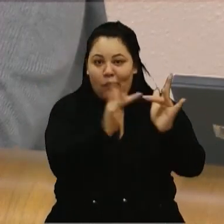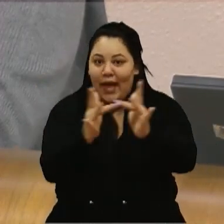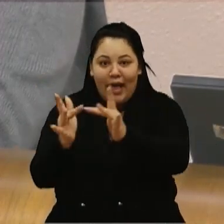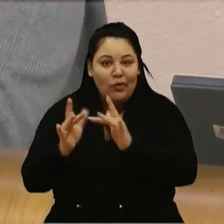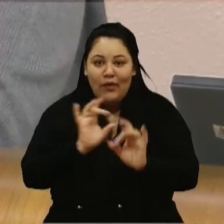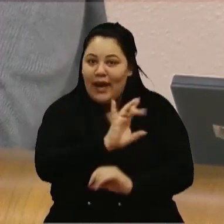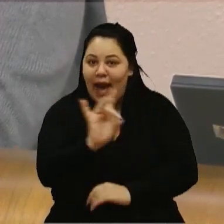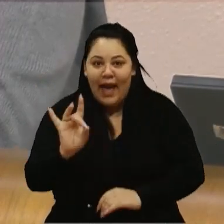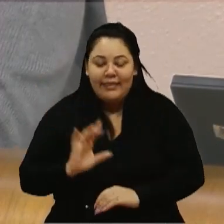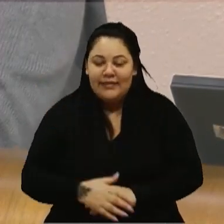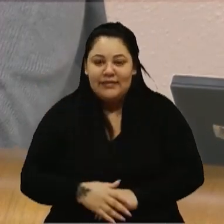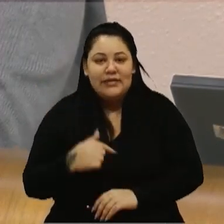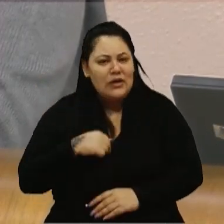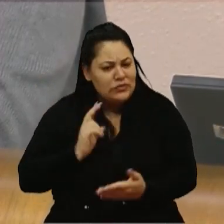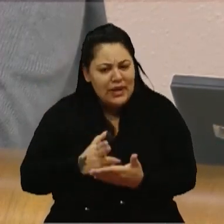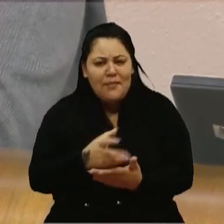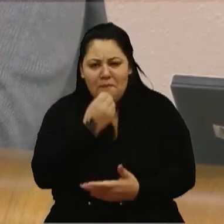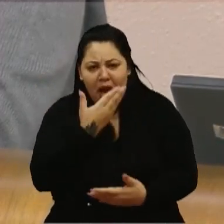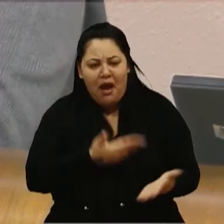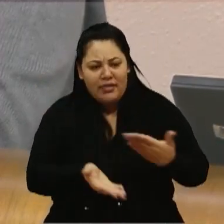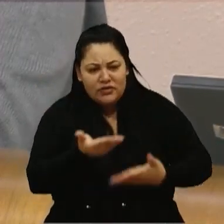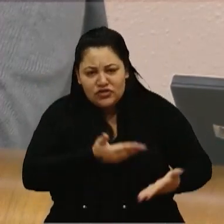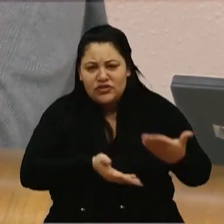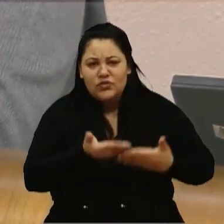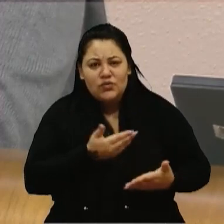E a gente foi muito bem atendido em vários